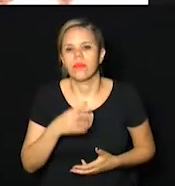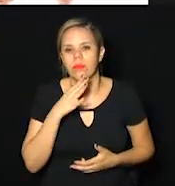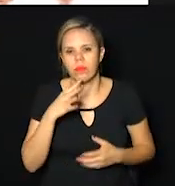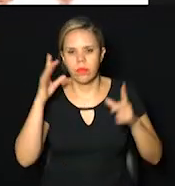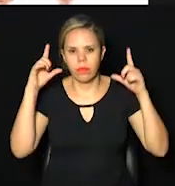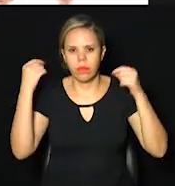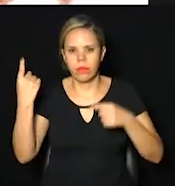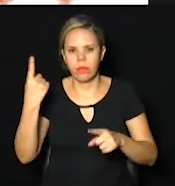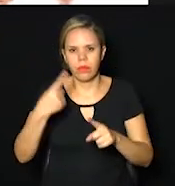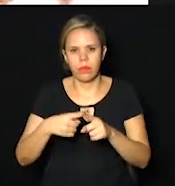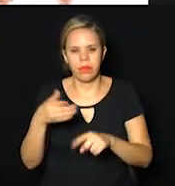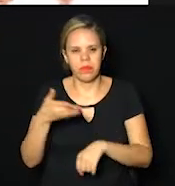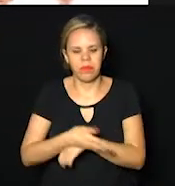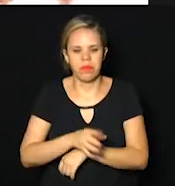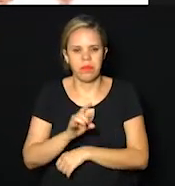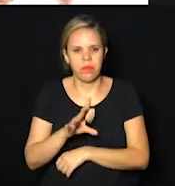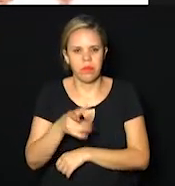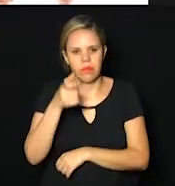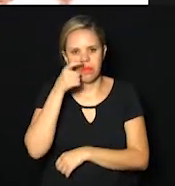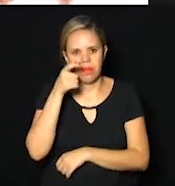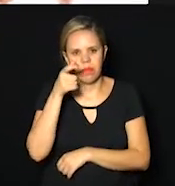vez só a Olambra ver